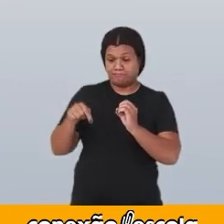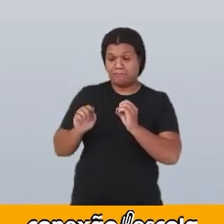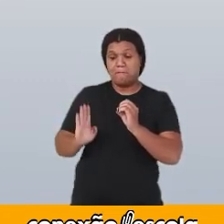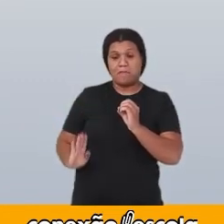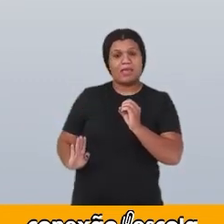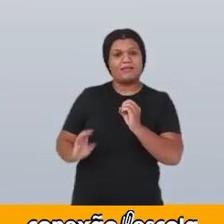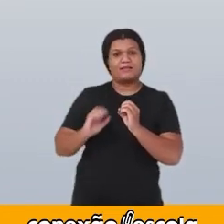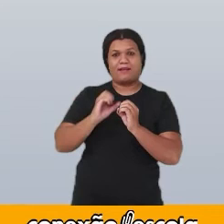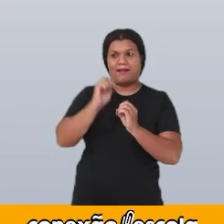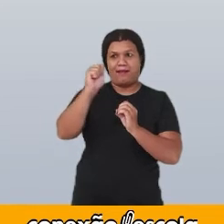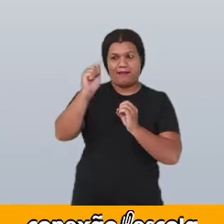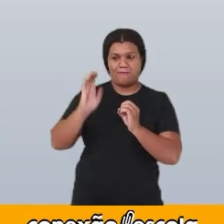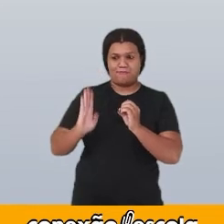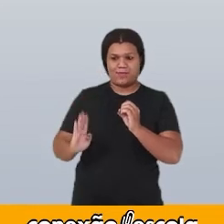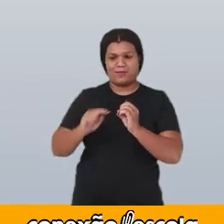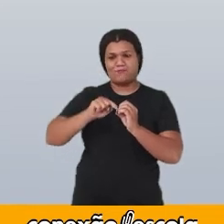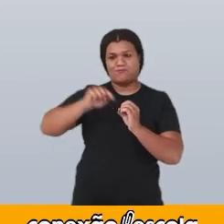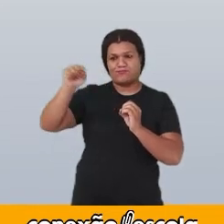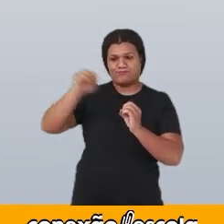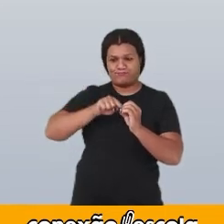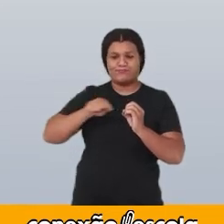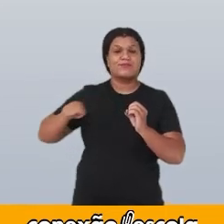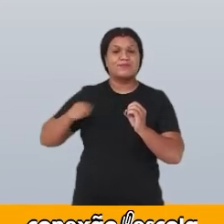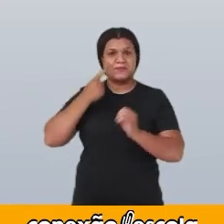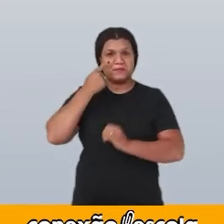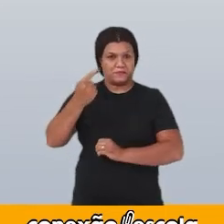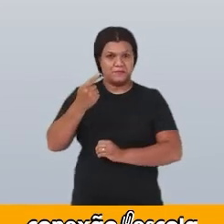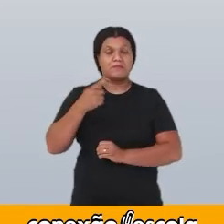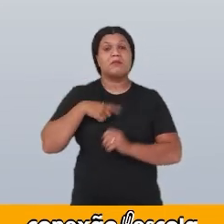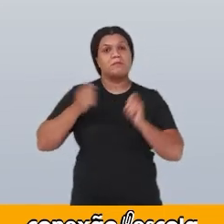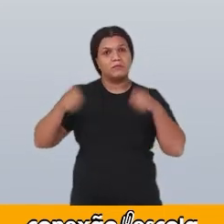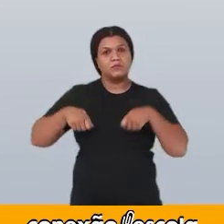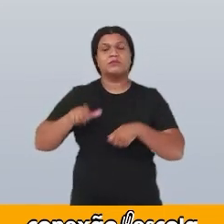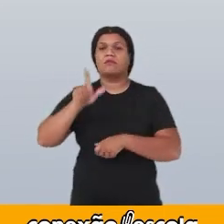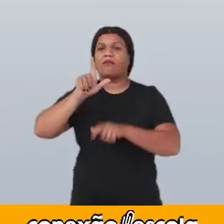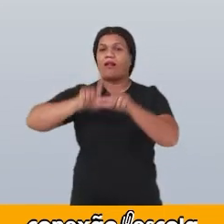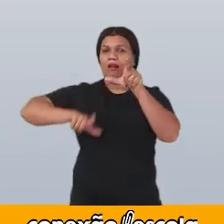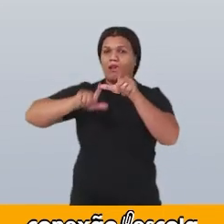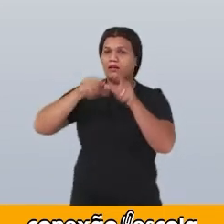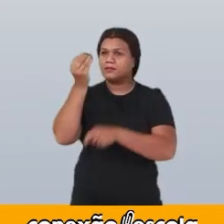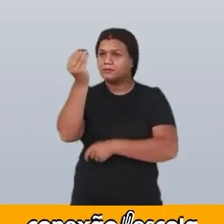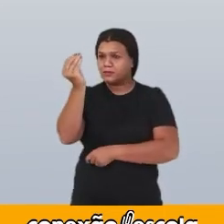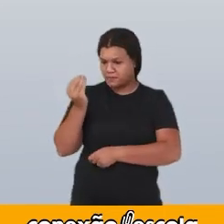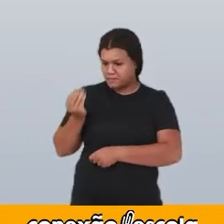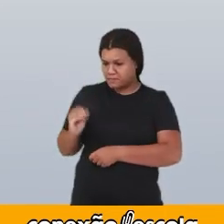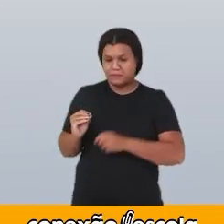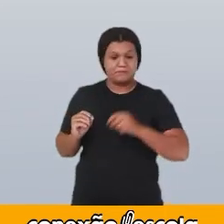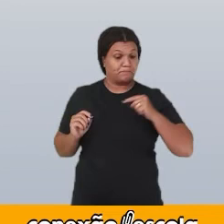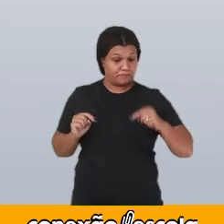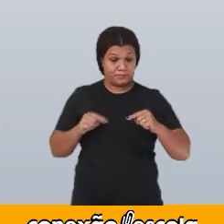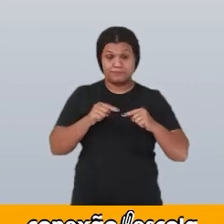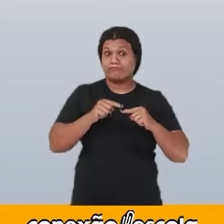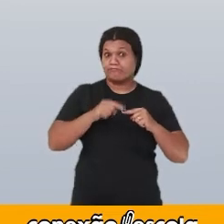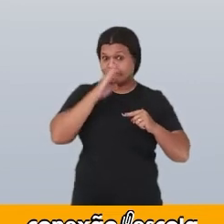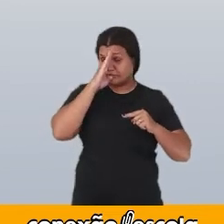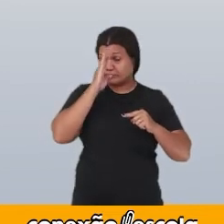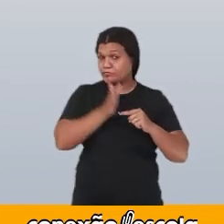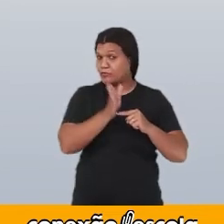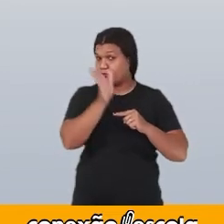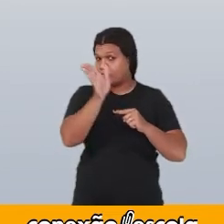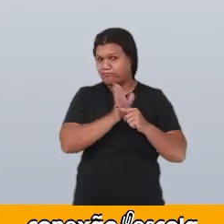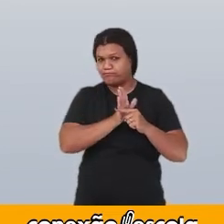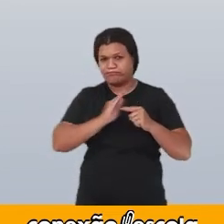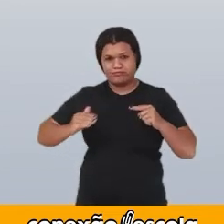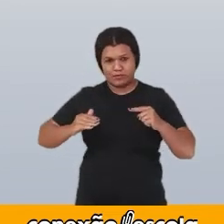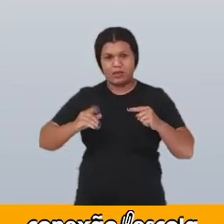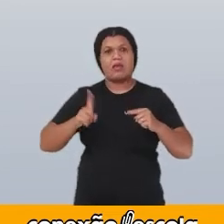nomeia usando as letras dos pontos das extremidades com a letra do ponto do vértice no meio. Então, esse ângulo